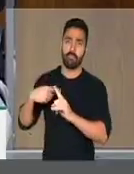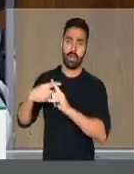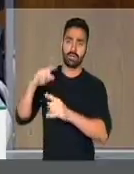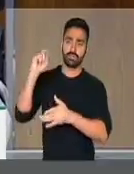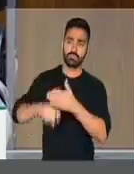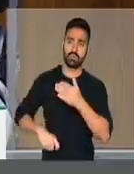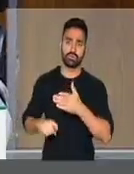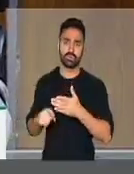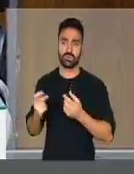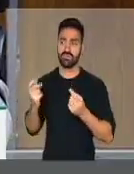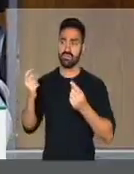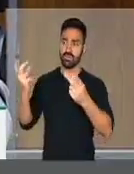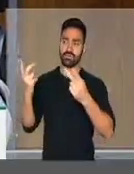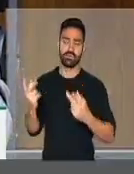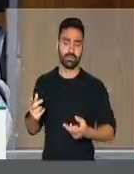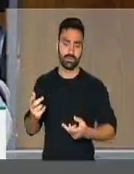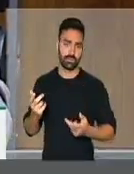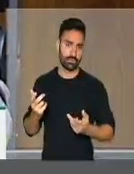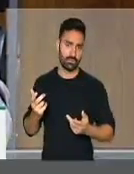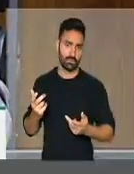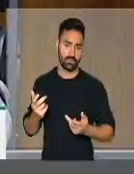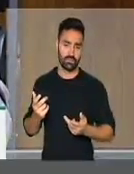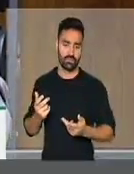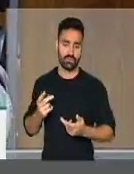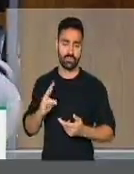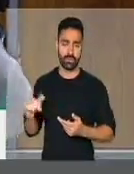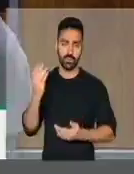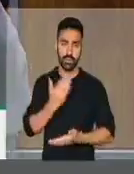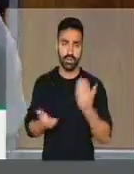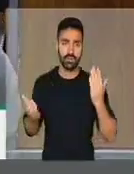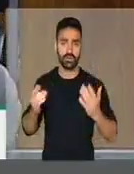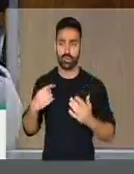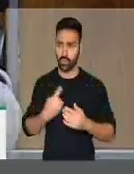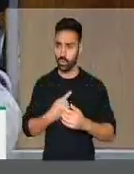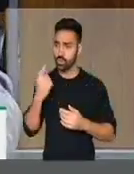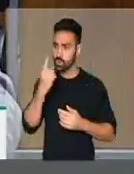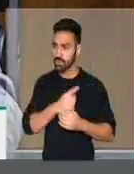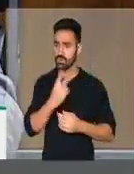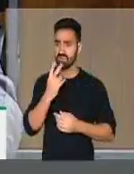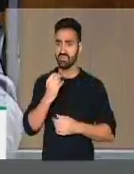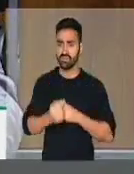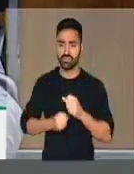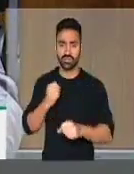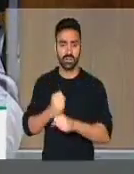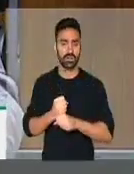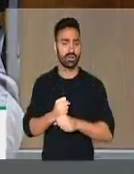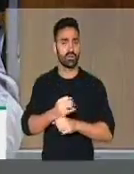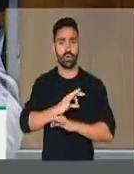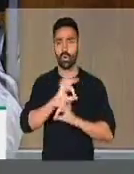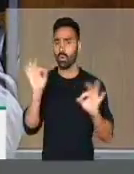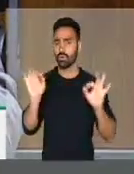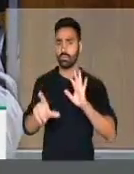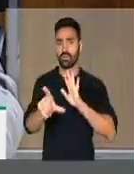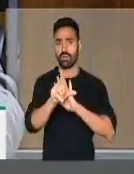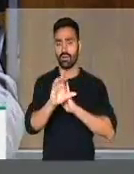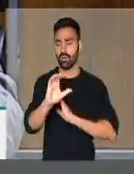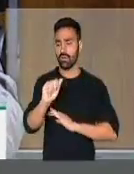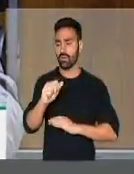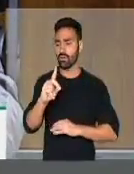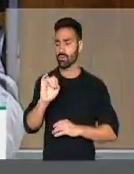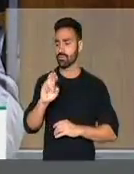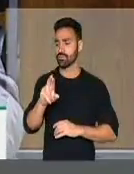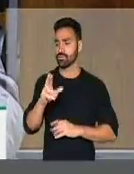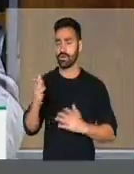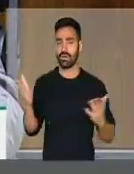uma derrota desse sucesso que não estiveram durante 20 anos da lei kandir por conta